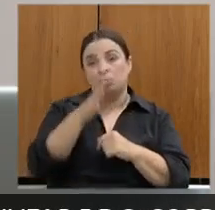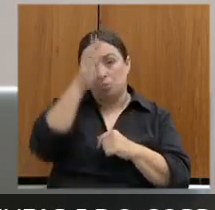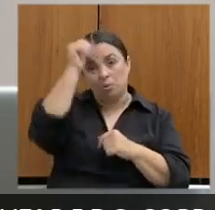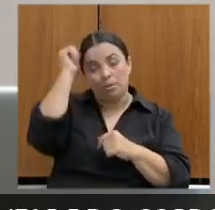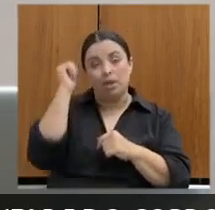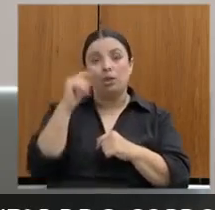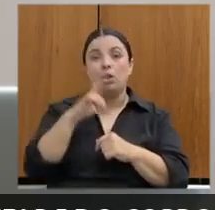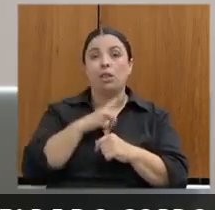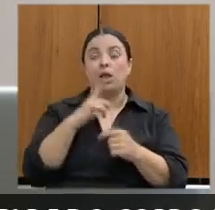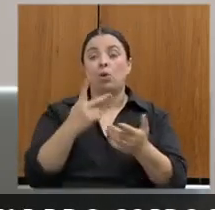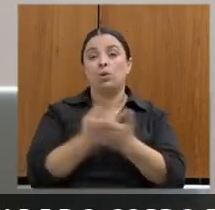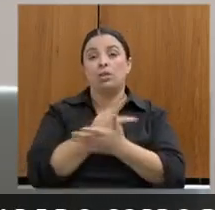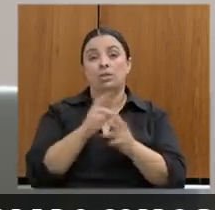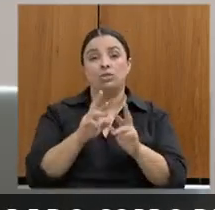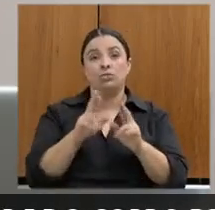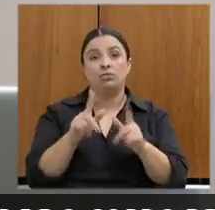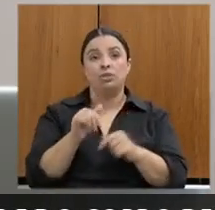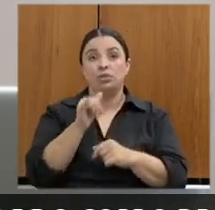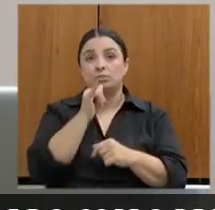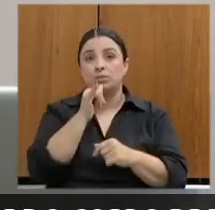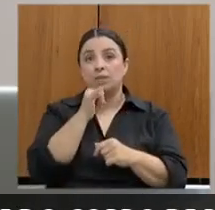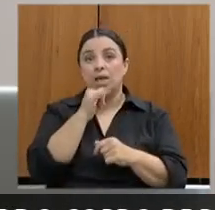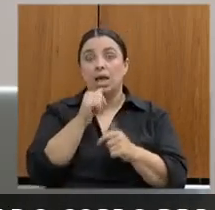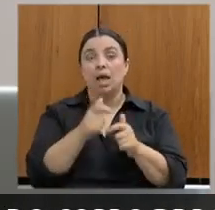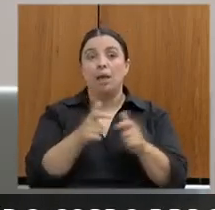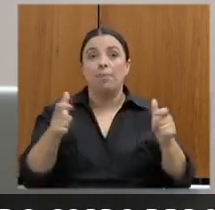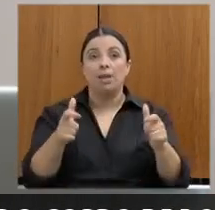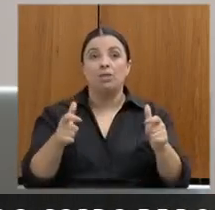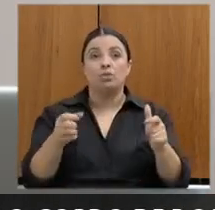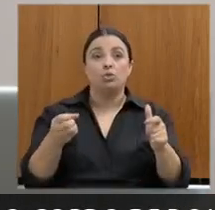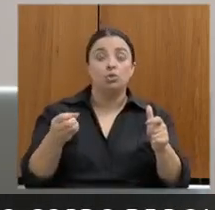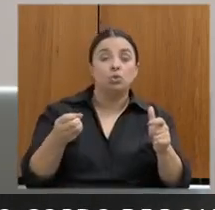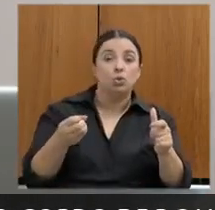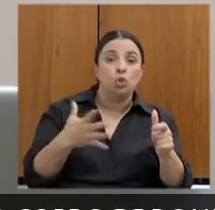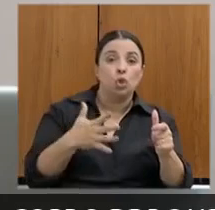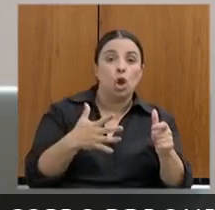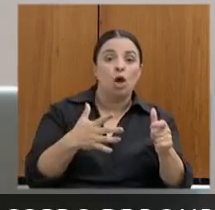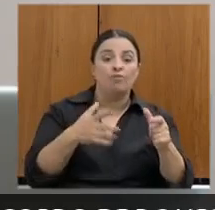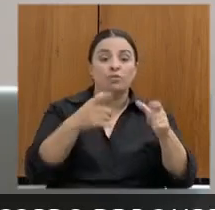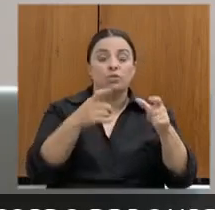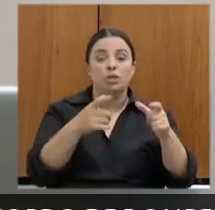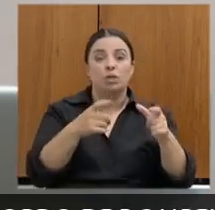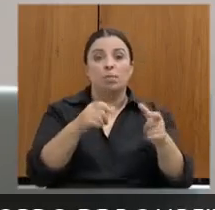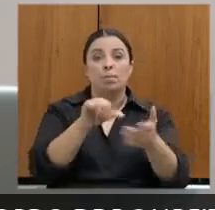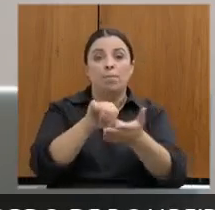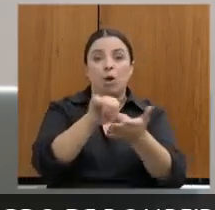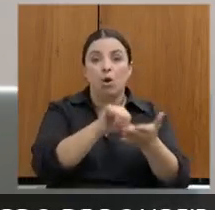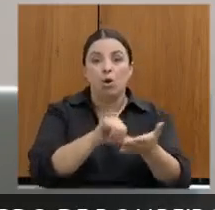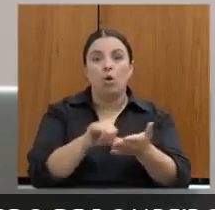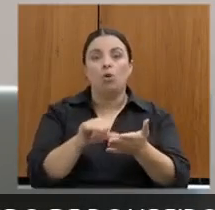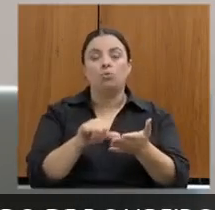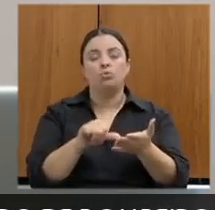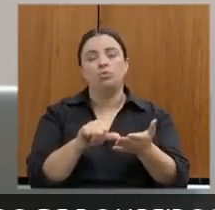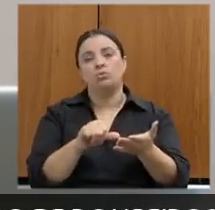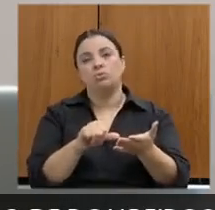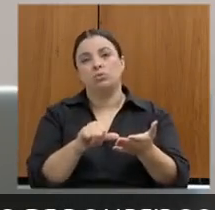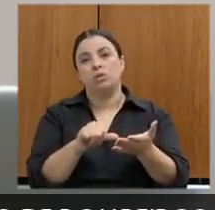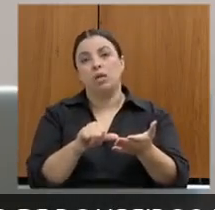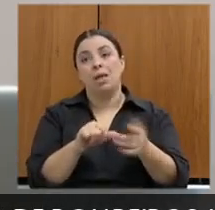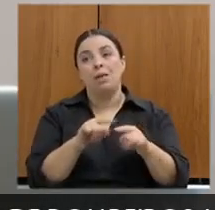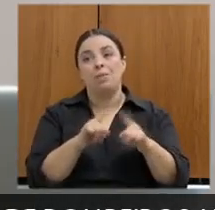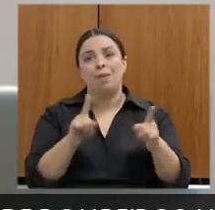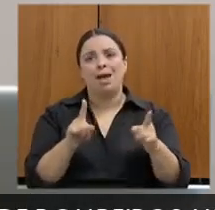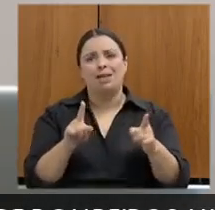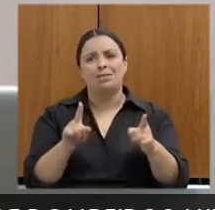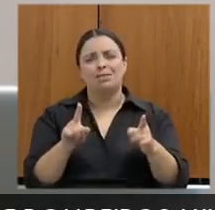diferente ampliação de novas frações em função do número de efetivo quando a gente faz uma comparação eu